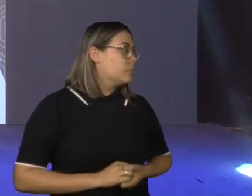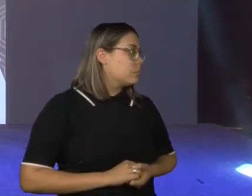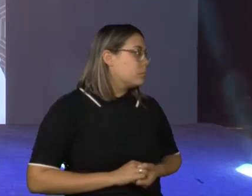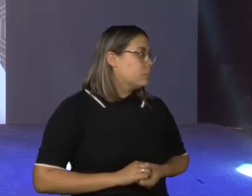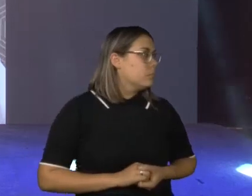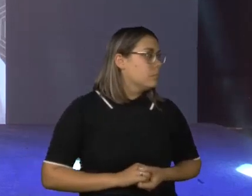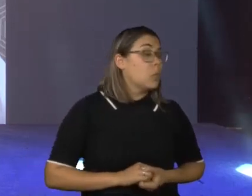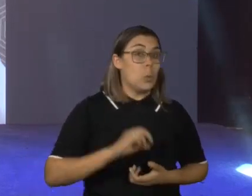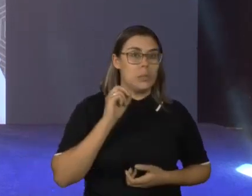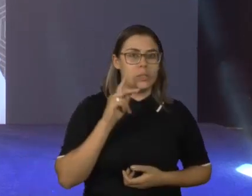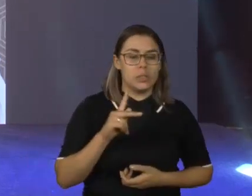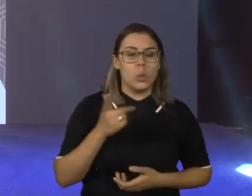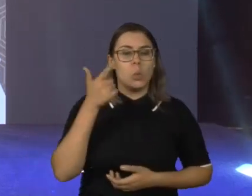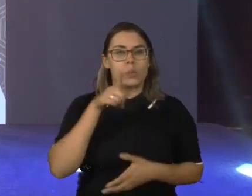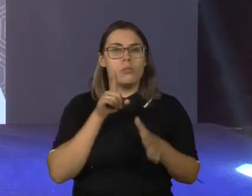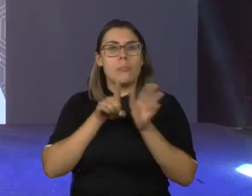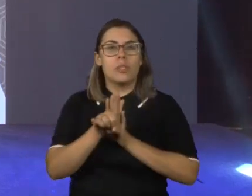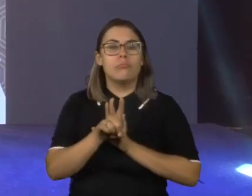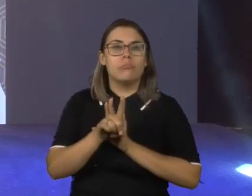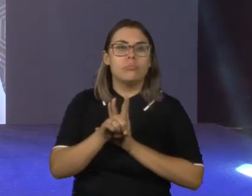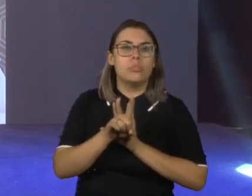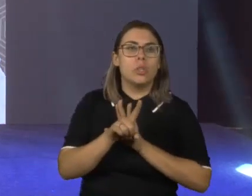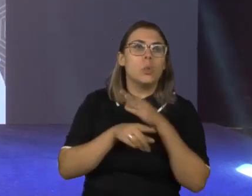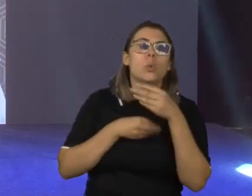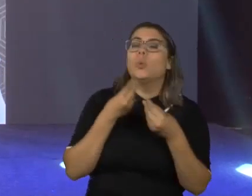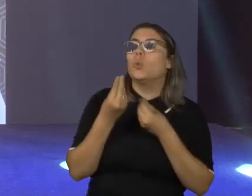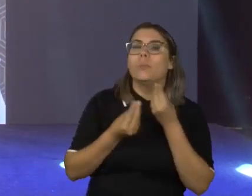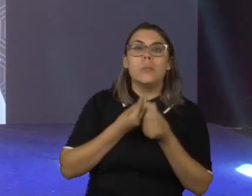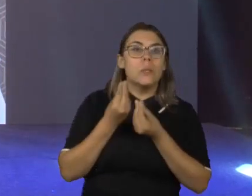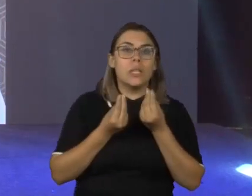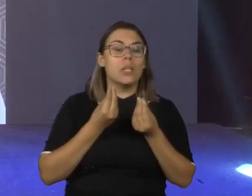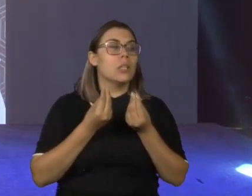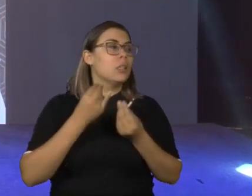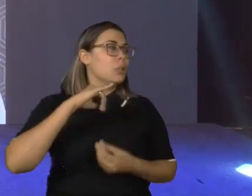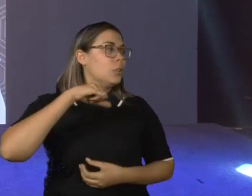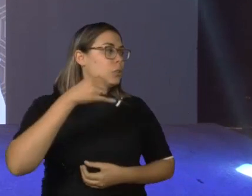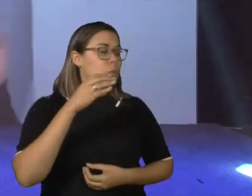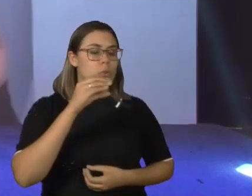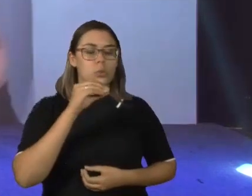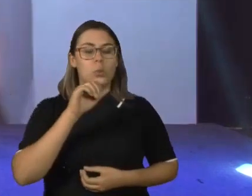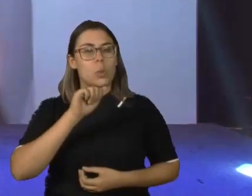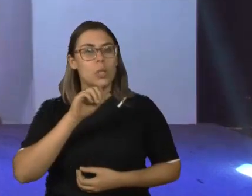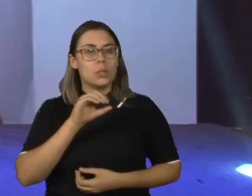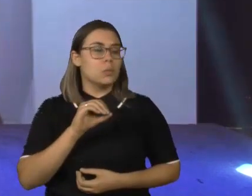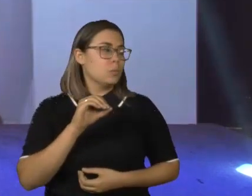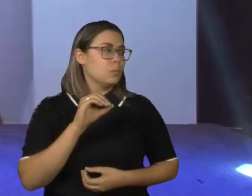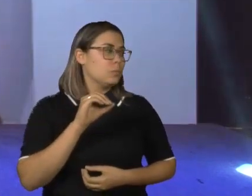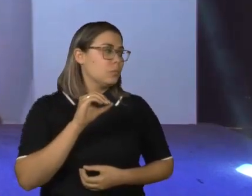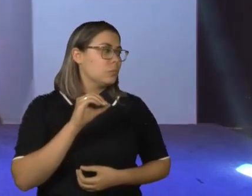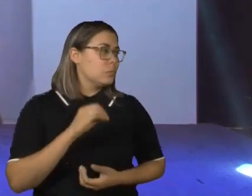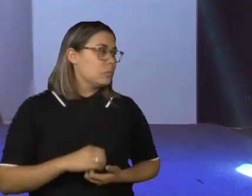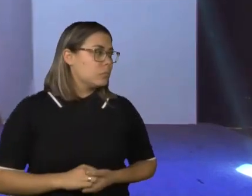Beleza. Ok, quero fazer mais uma pergunta para o João. Como é que é, João, para ti a comunicação aumentativa? Exatamente, mais